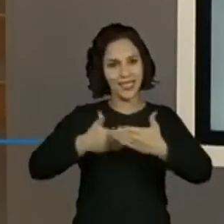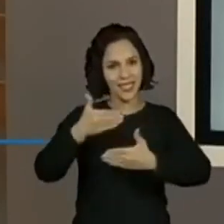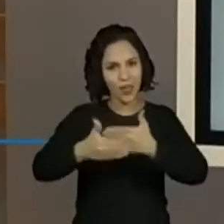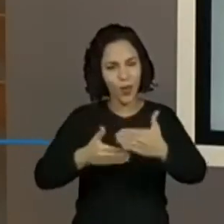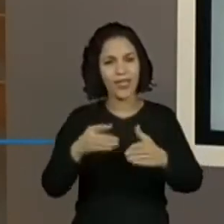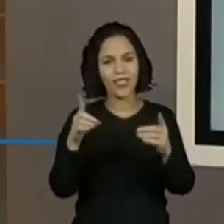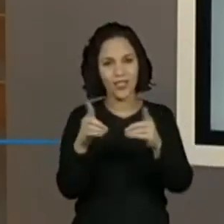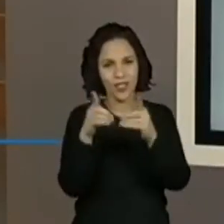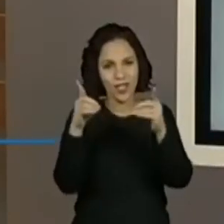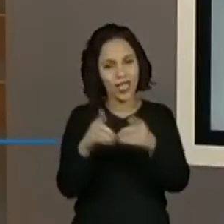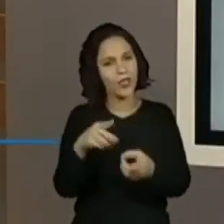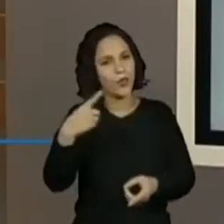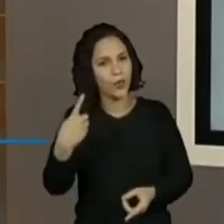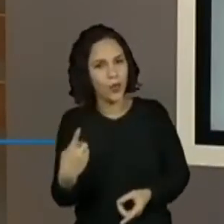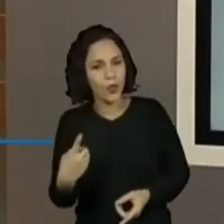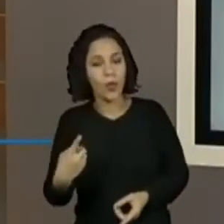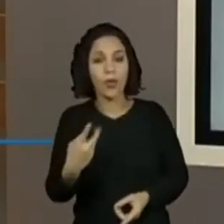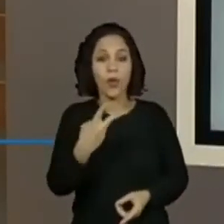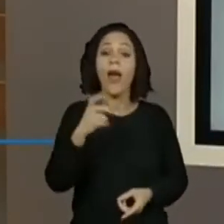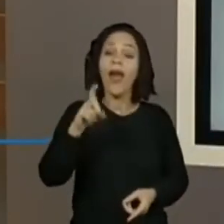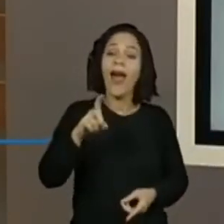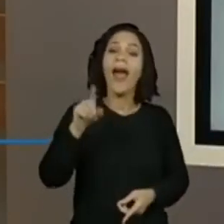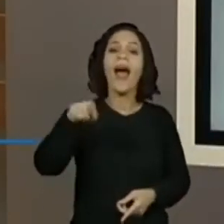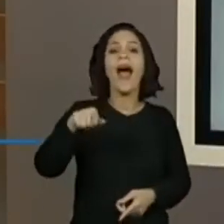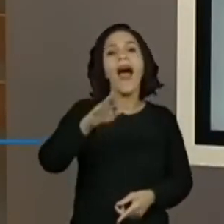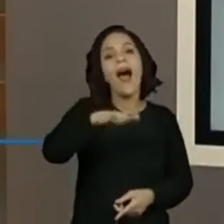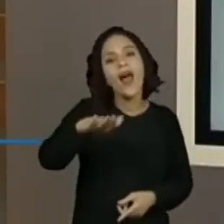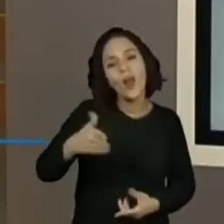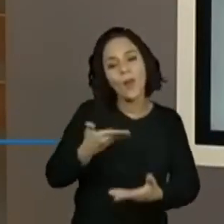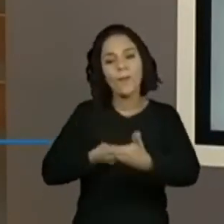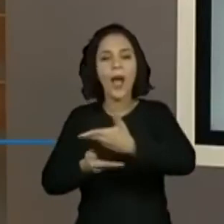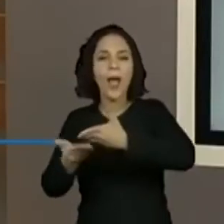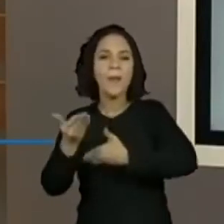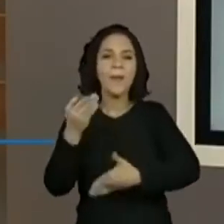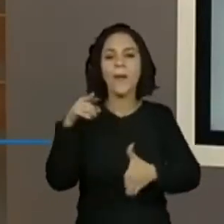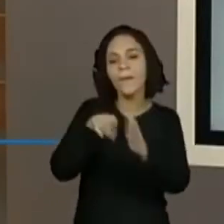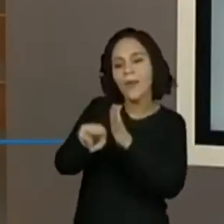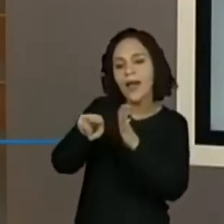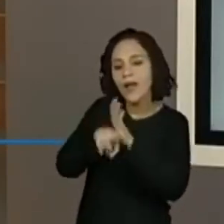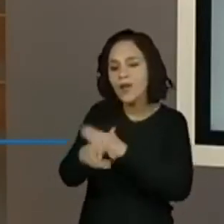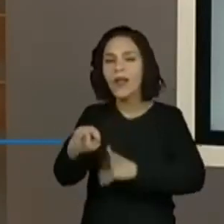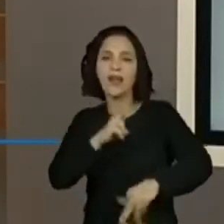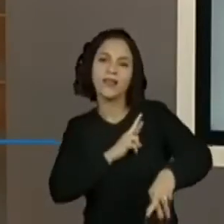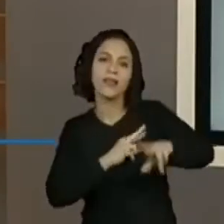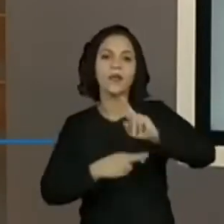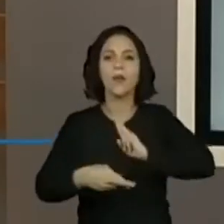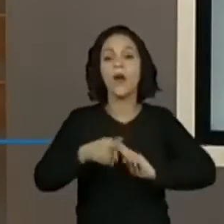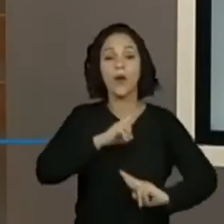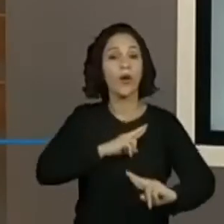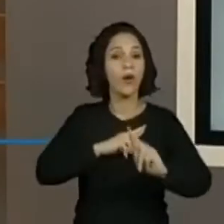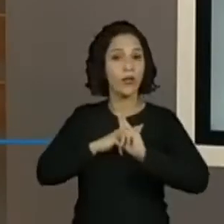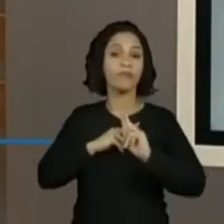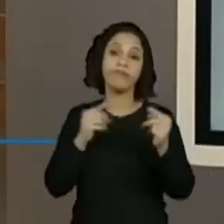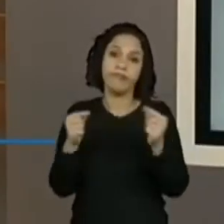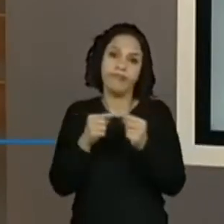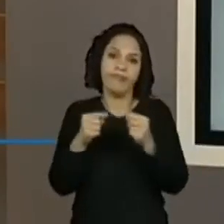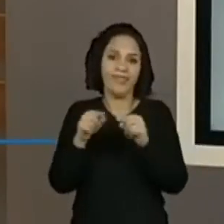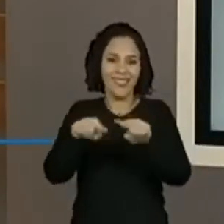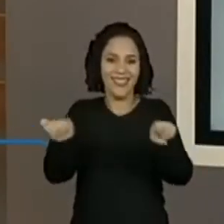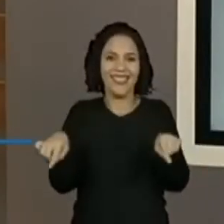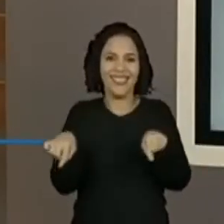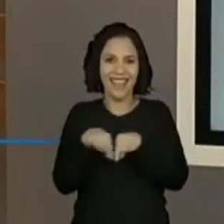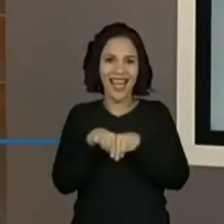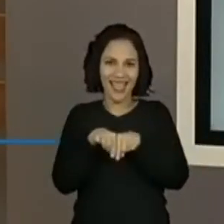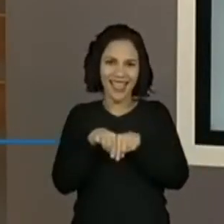A1, A2, nós teríamos a participação muito importante dos alunos, sempre muito participativo, que eles trariam